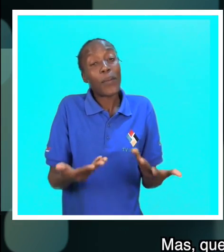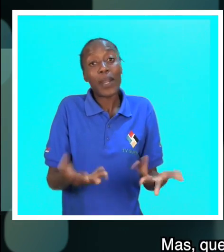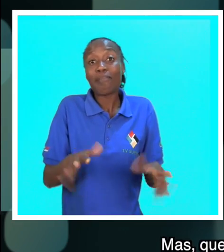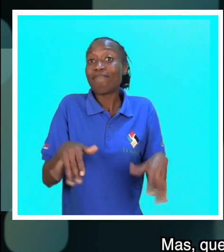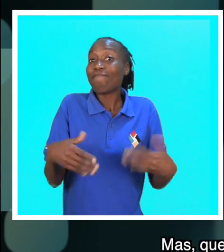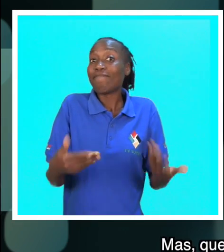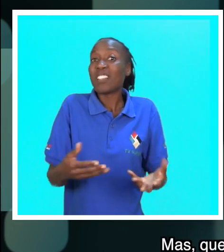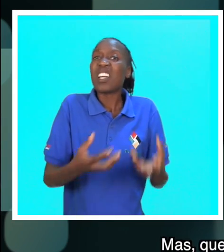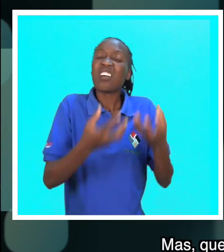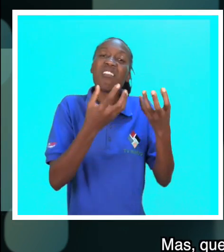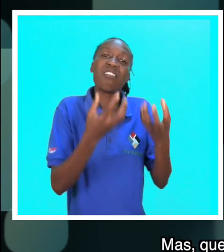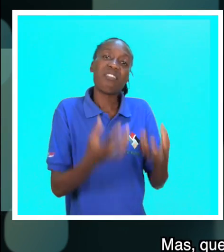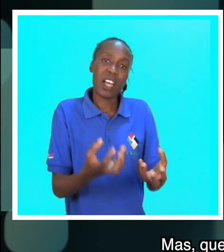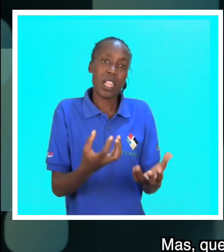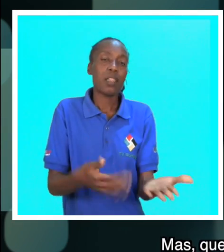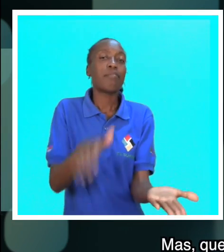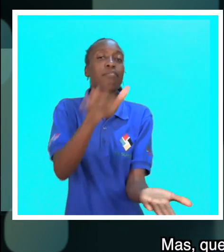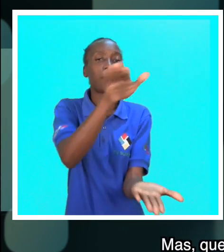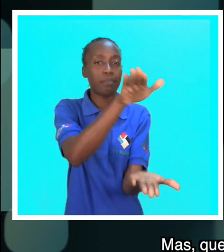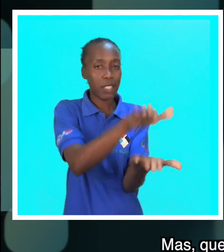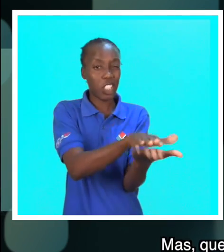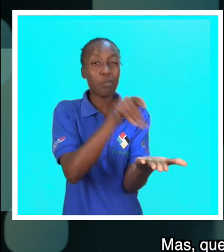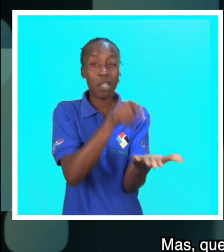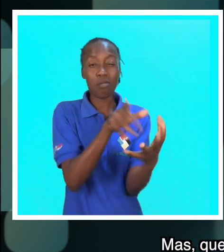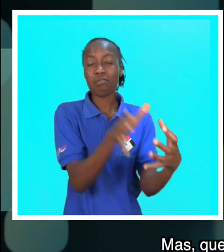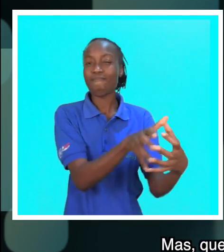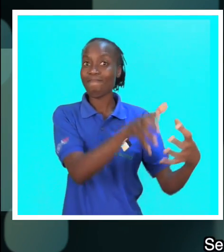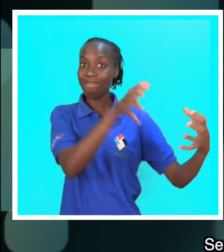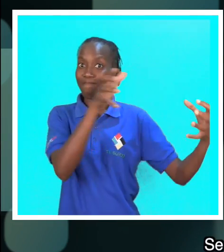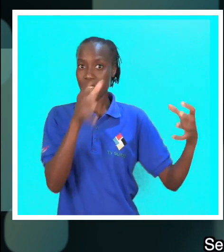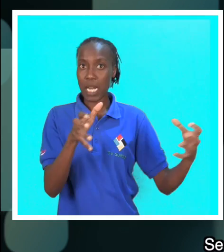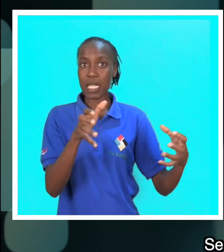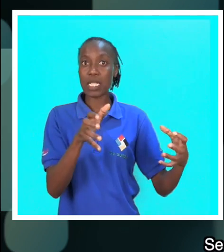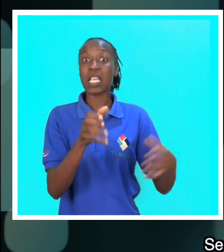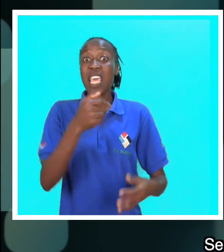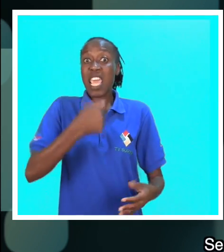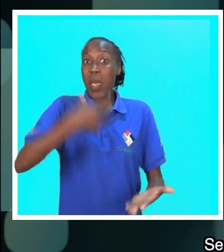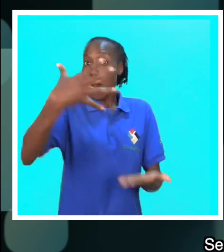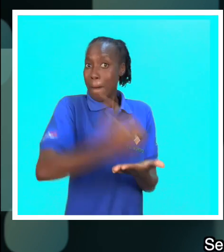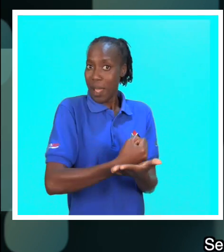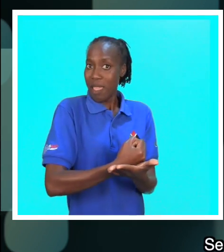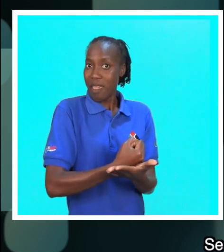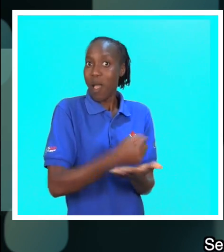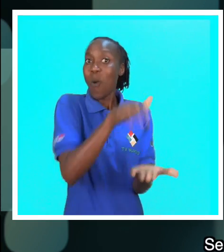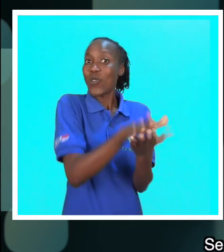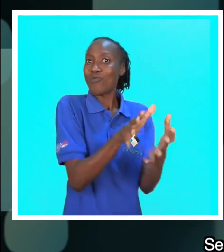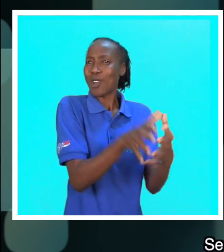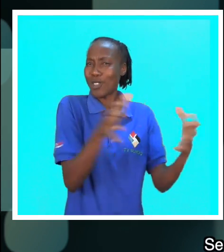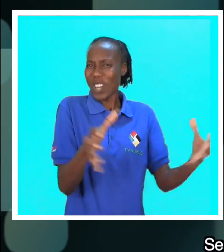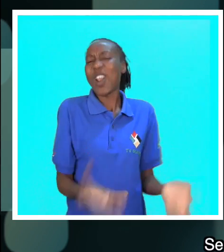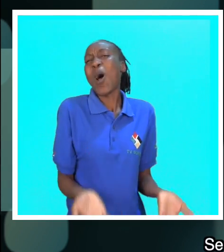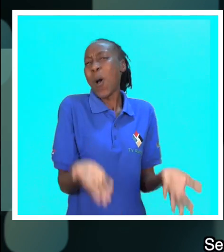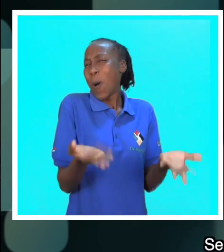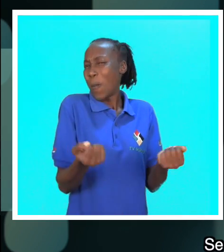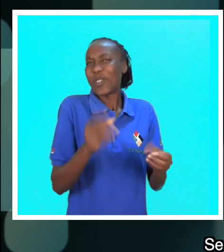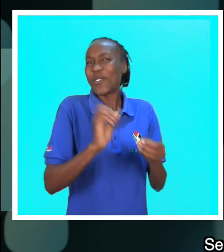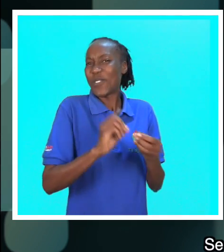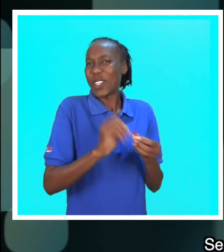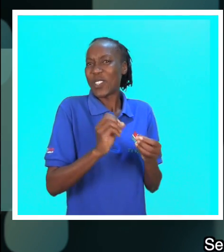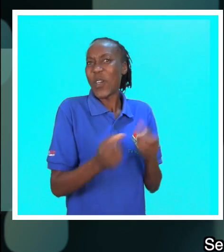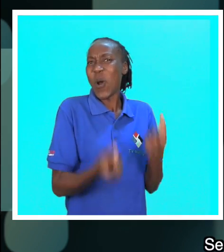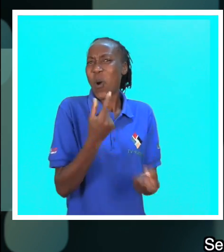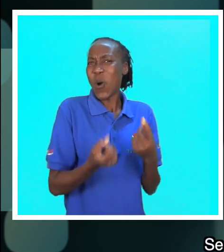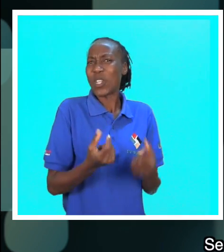Assim, o que me dá falta é um espaço grande. Se eu tiver um espaço grande mesmo, posso fazer